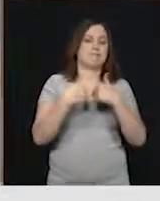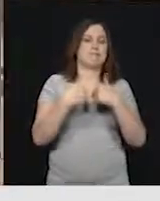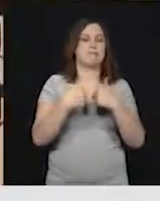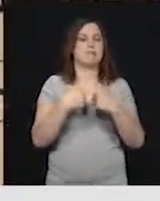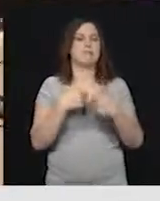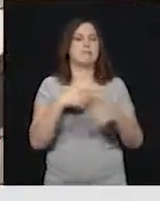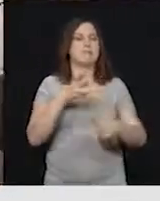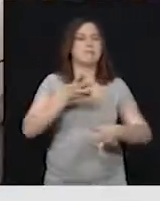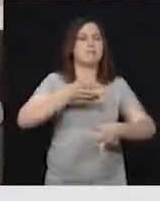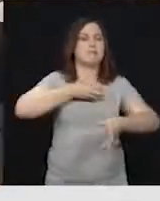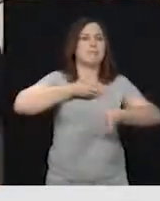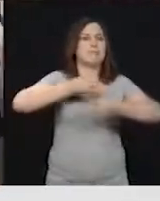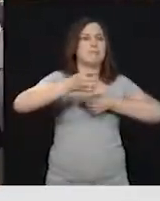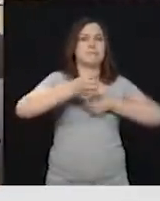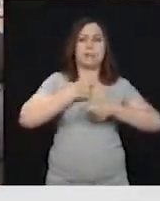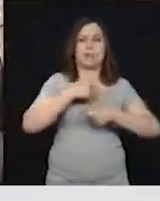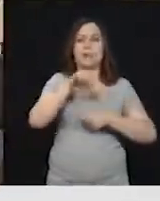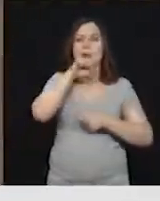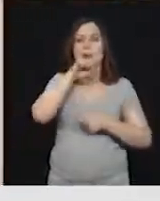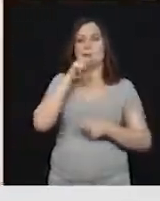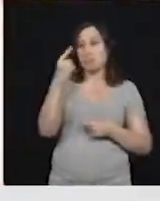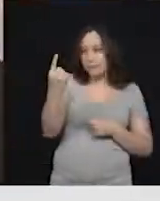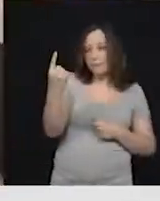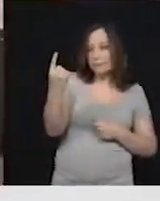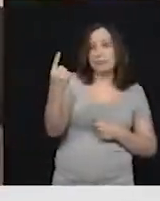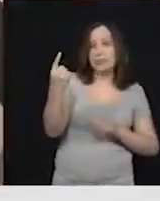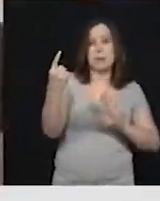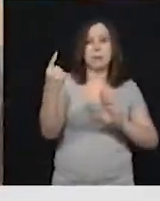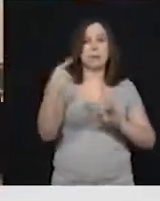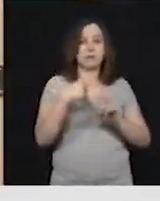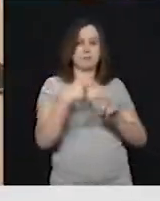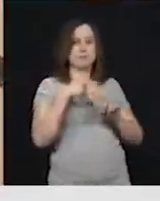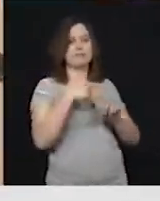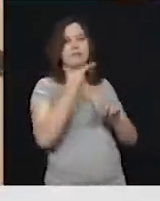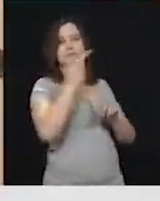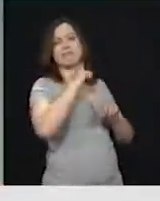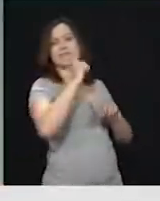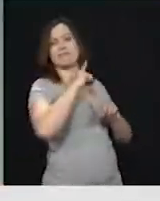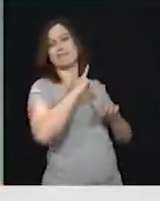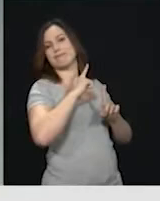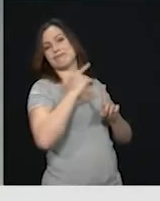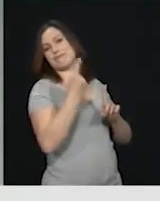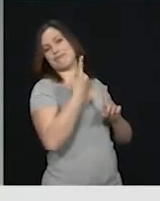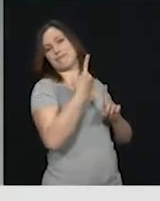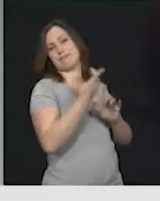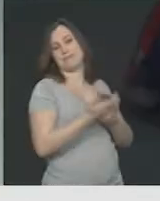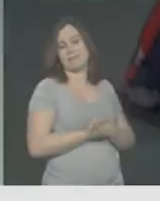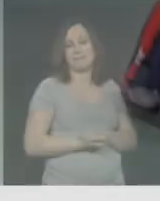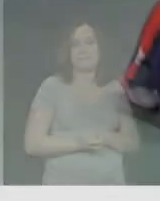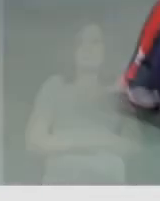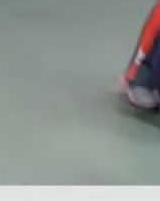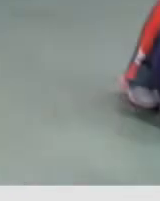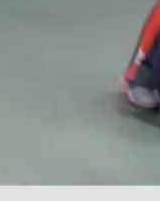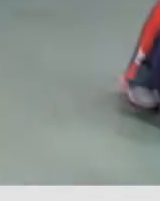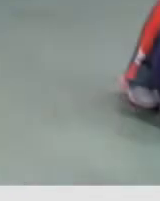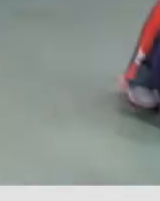adquirindo eles vão percebendo assim minha mãe tá ali mas eu posso me virar sozinho né